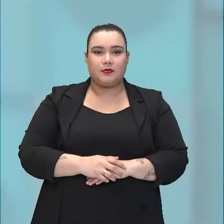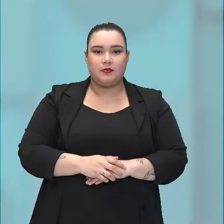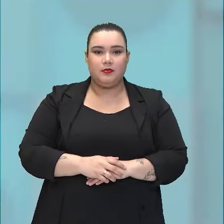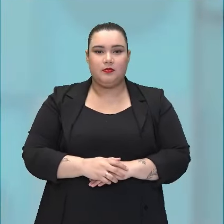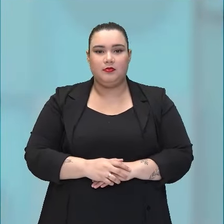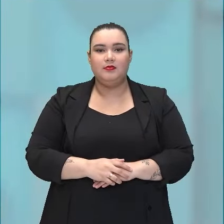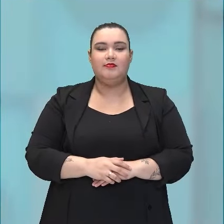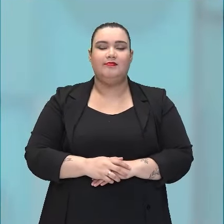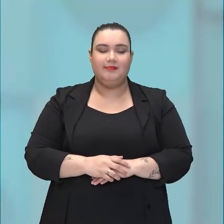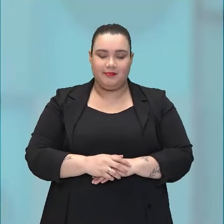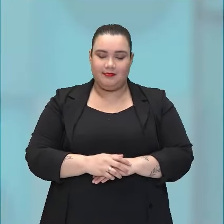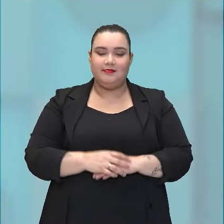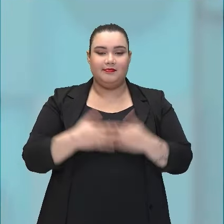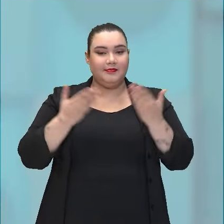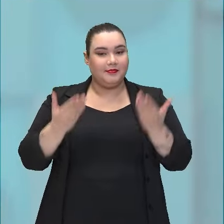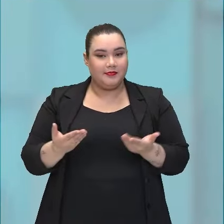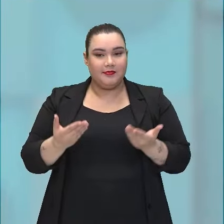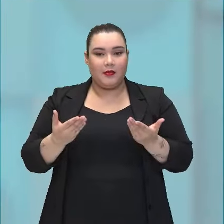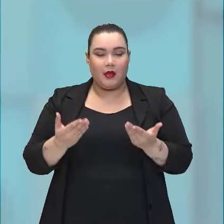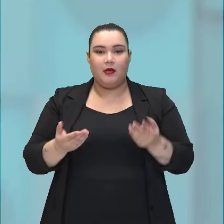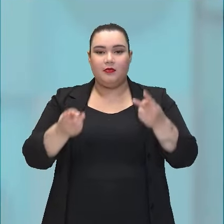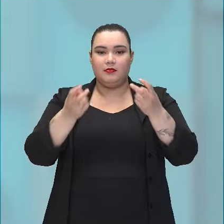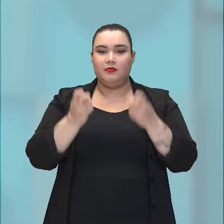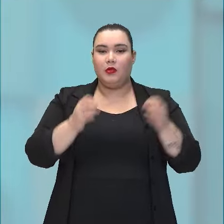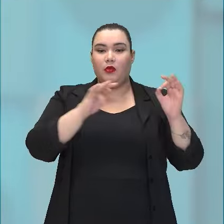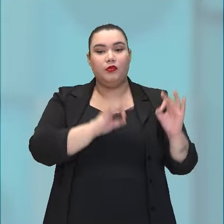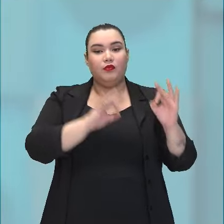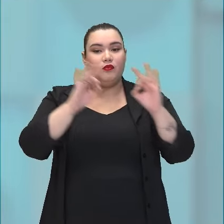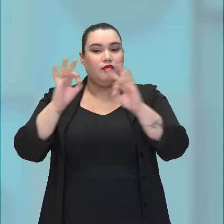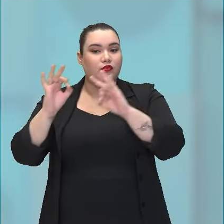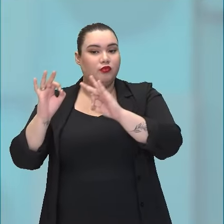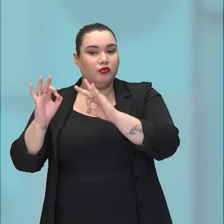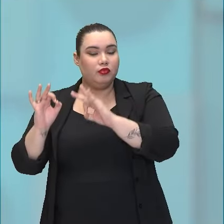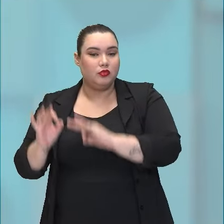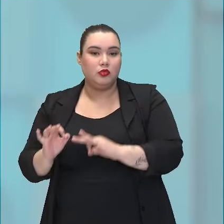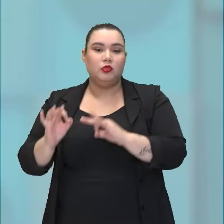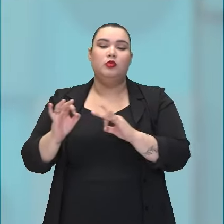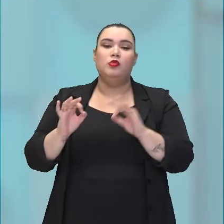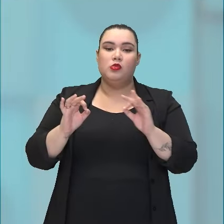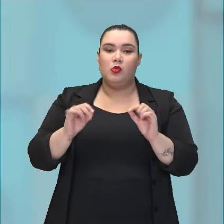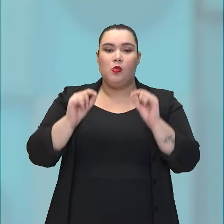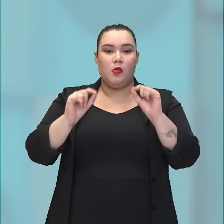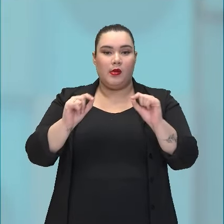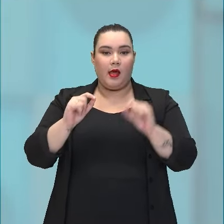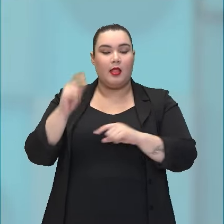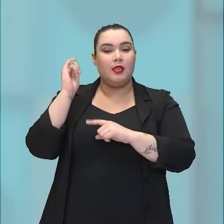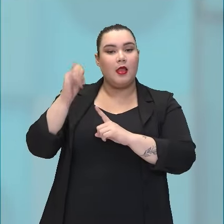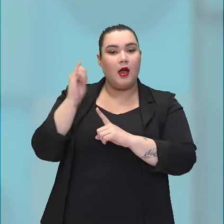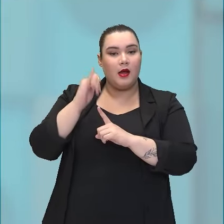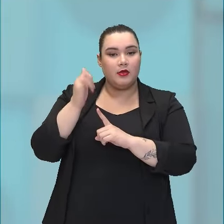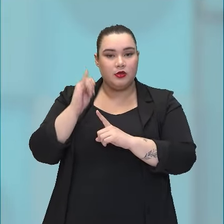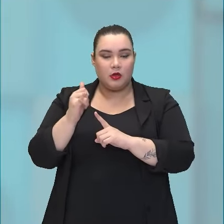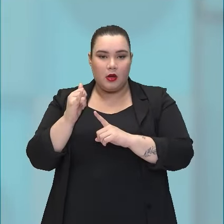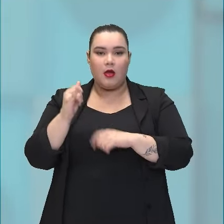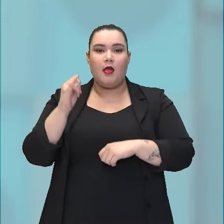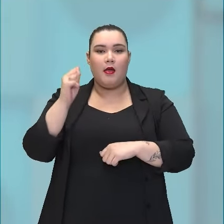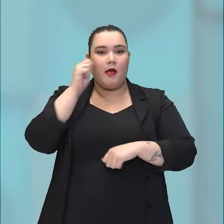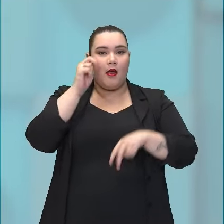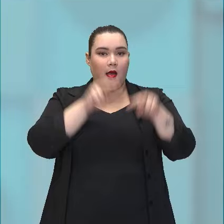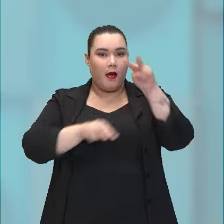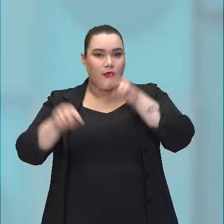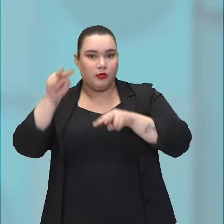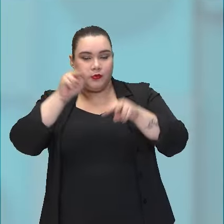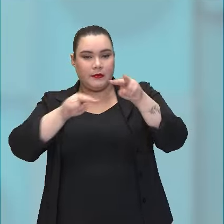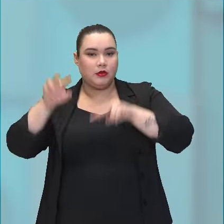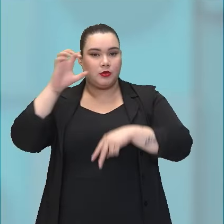Muito bem, então acabamos de ouvir e assistir exatamente uma narrativa audiovisual, um